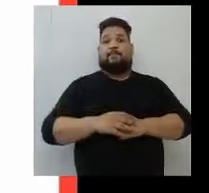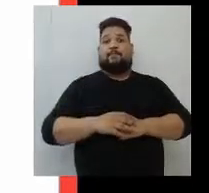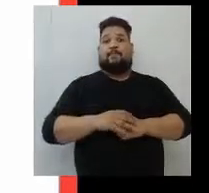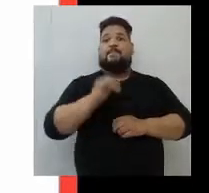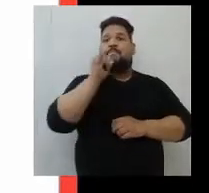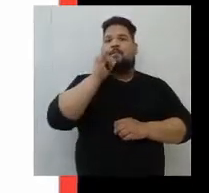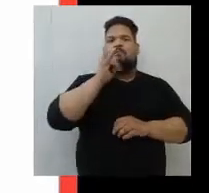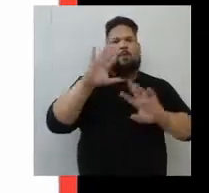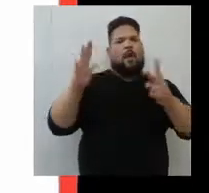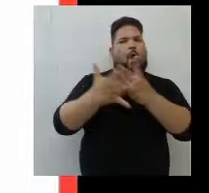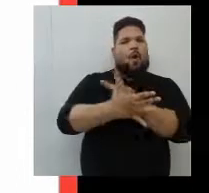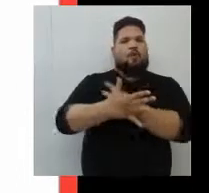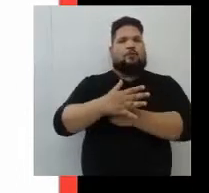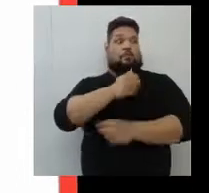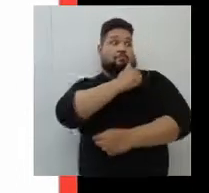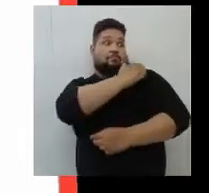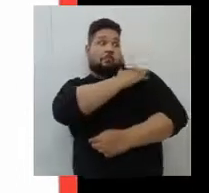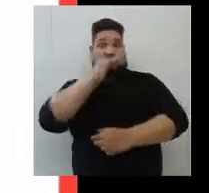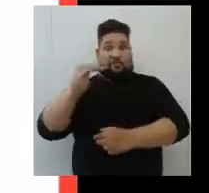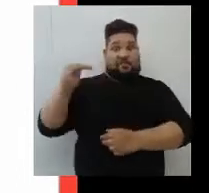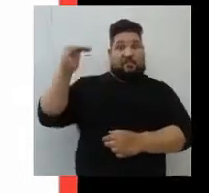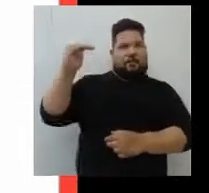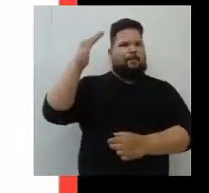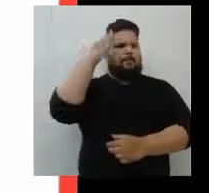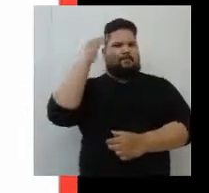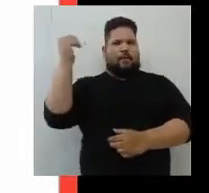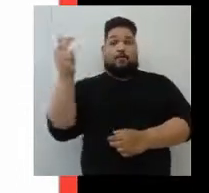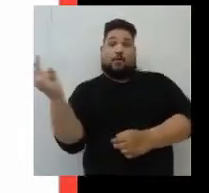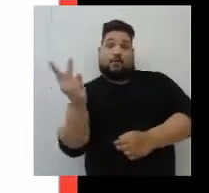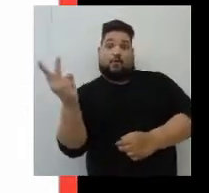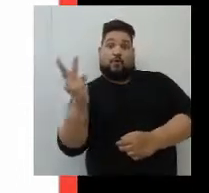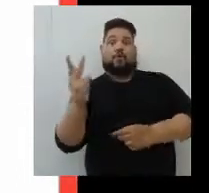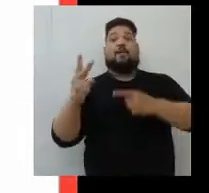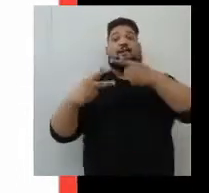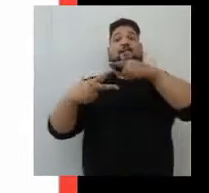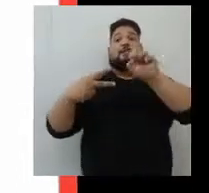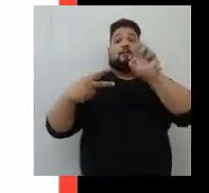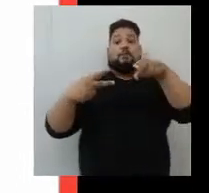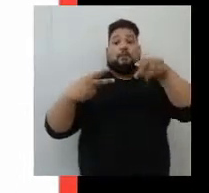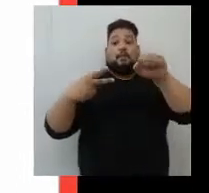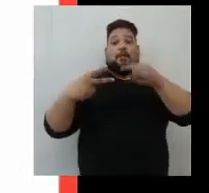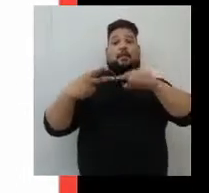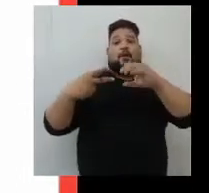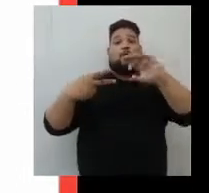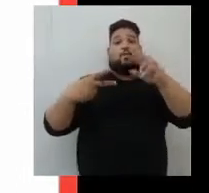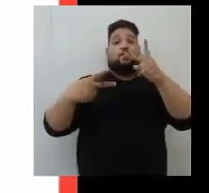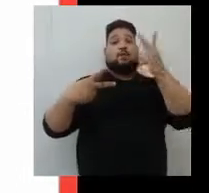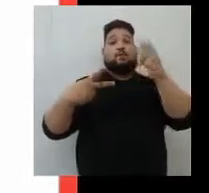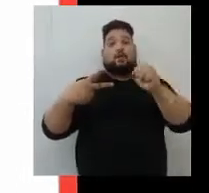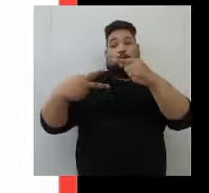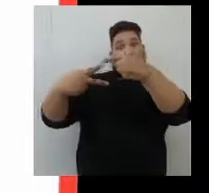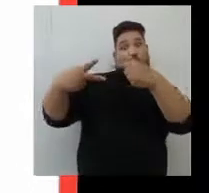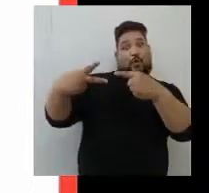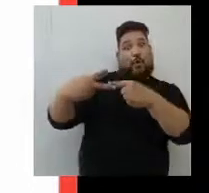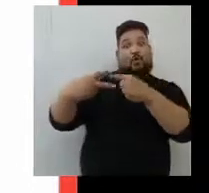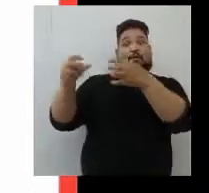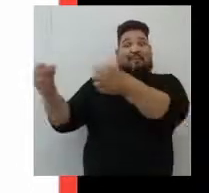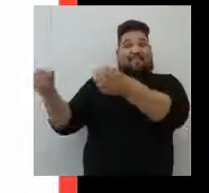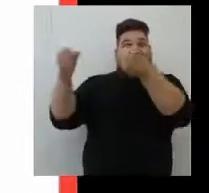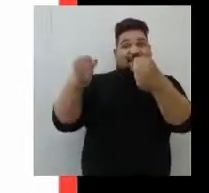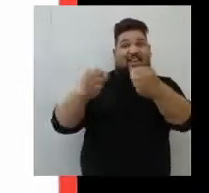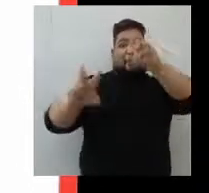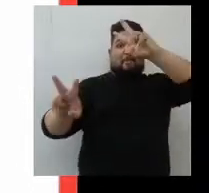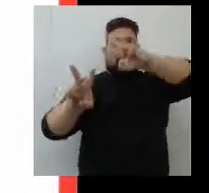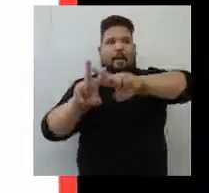dois generais bem famosos do período, Sena Madureira e o Cunha Matos, são presos,